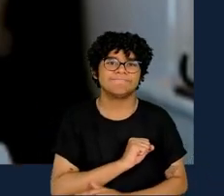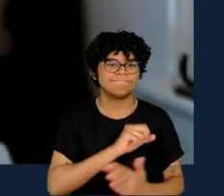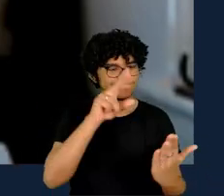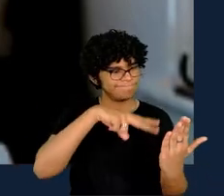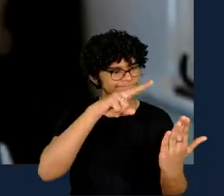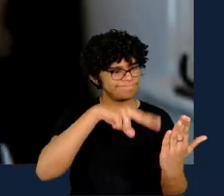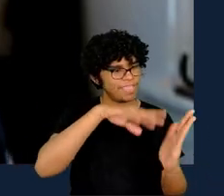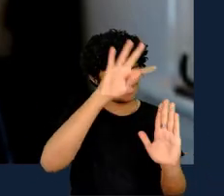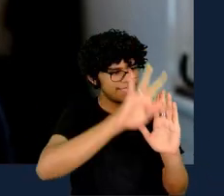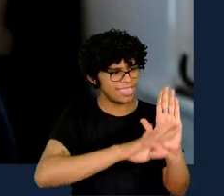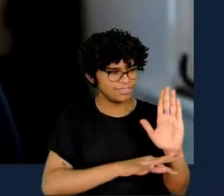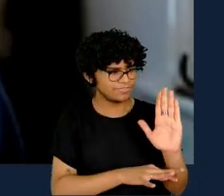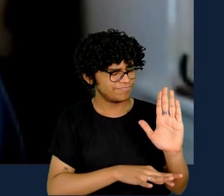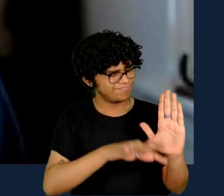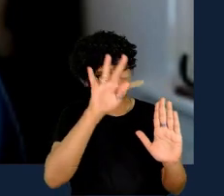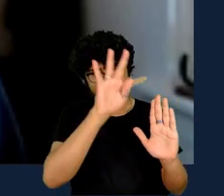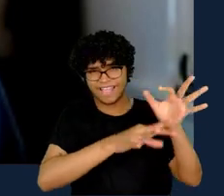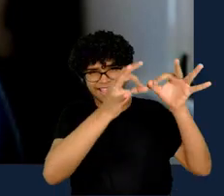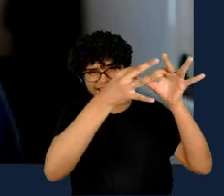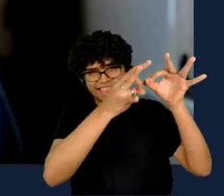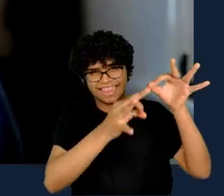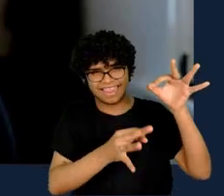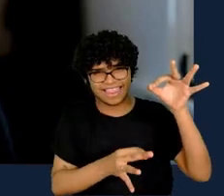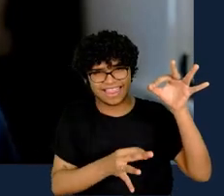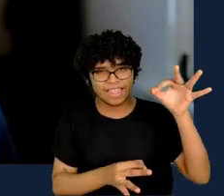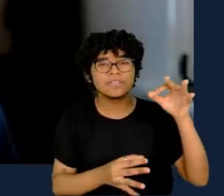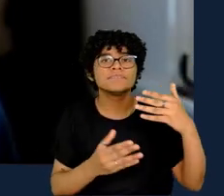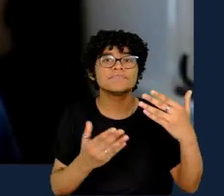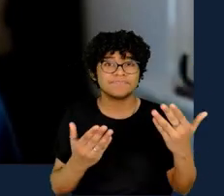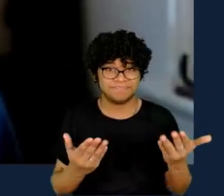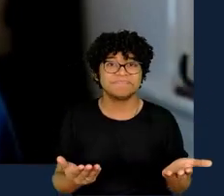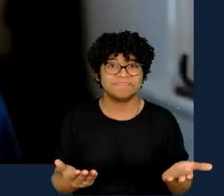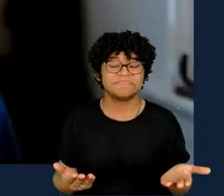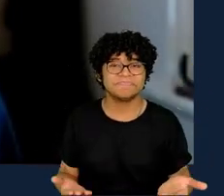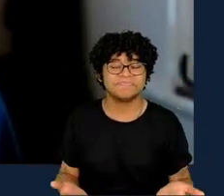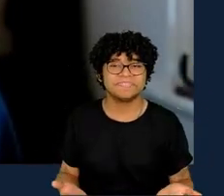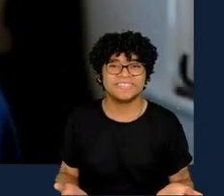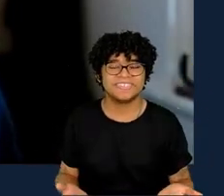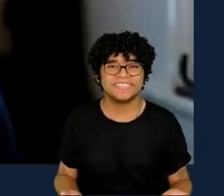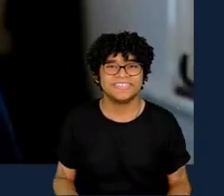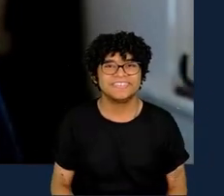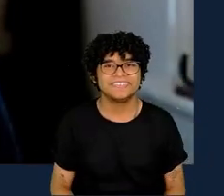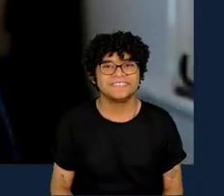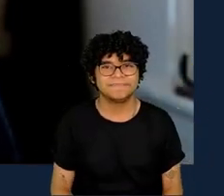de palavras. Então, a gente... Mesmo